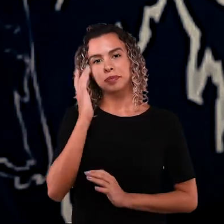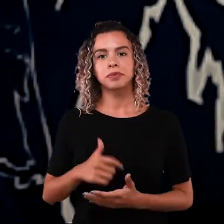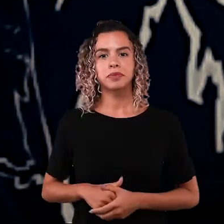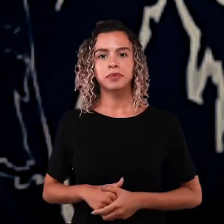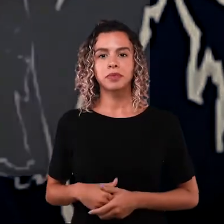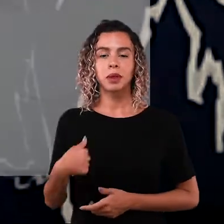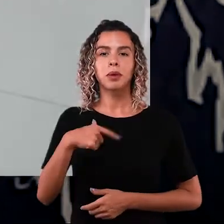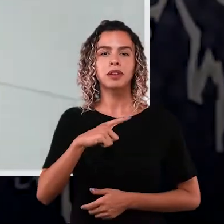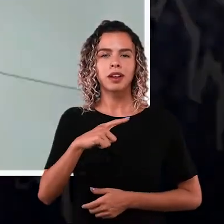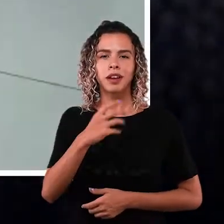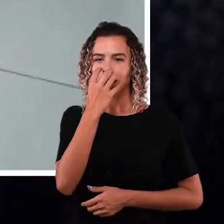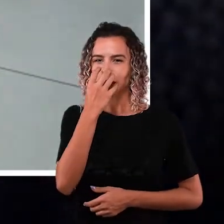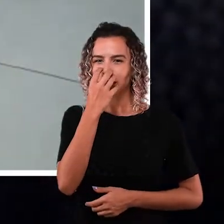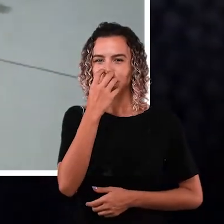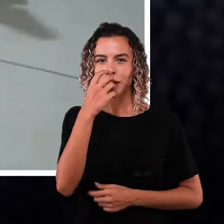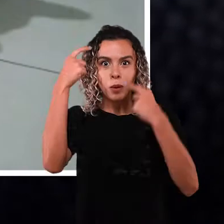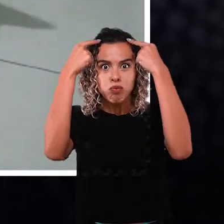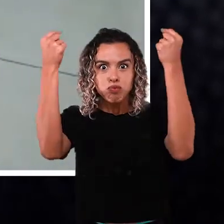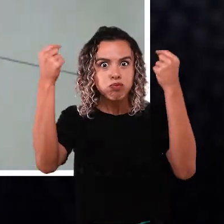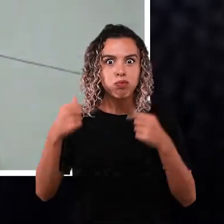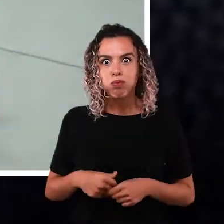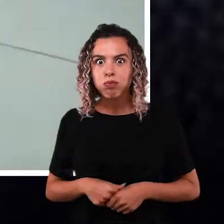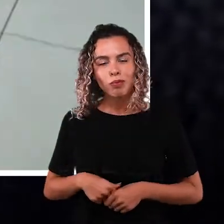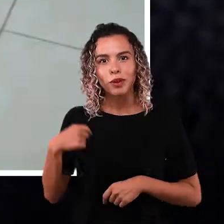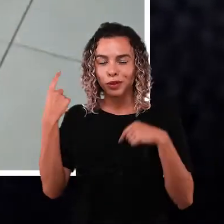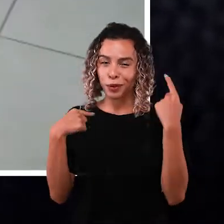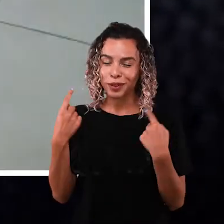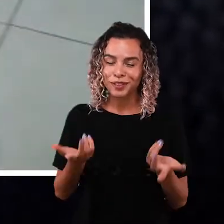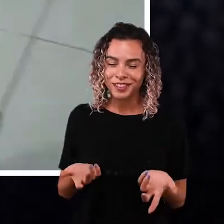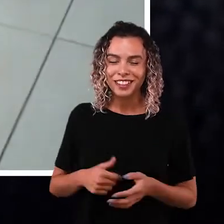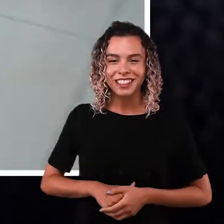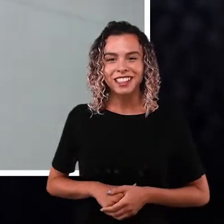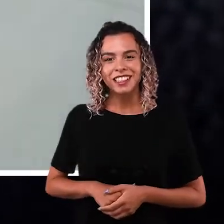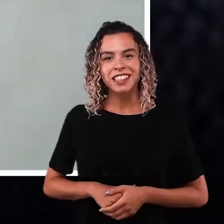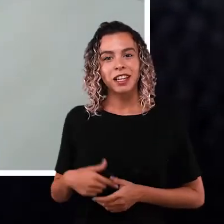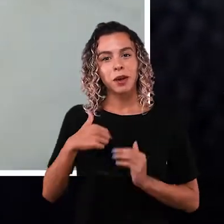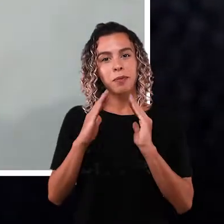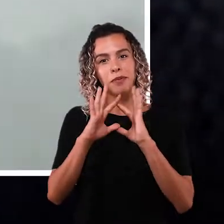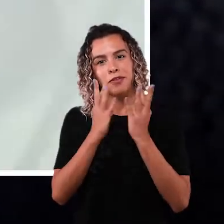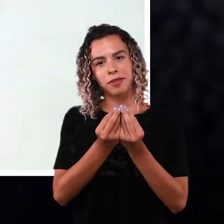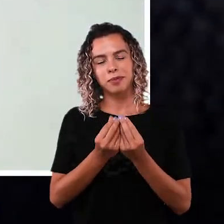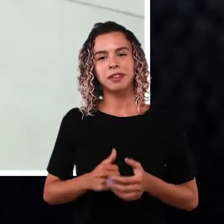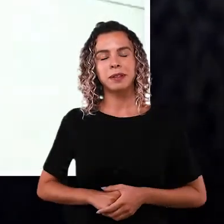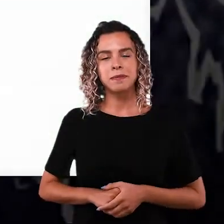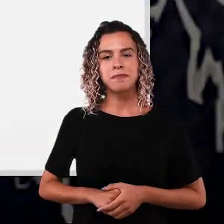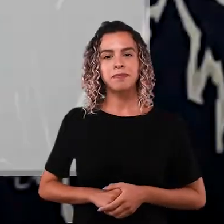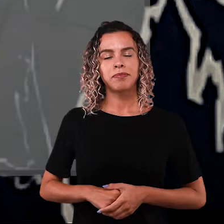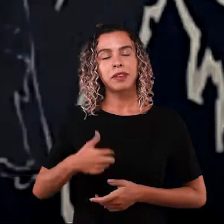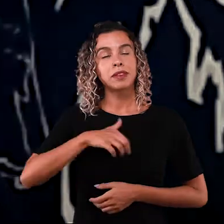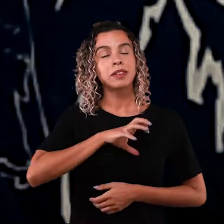pessoas. E eu tenho um bulldog francês, ele é um pouco doido. O cão mordendo uma garrafa. Eu moro com meus pais